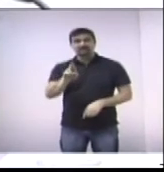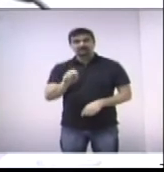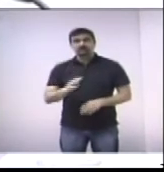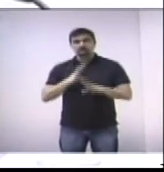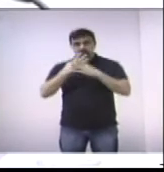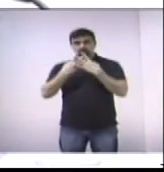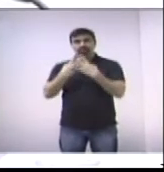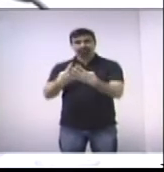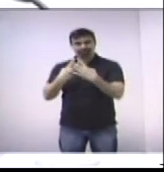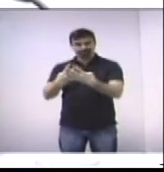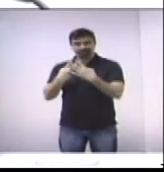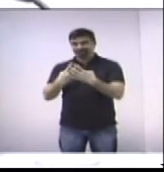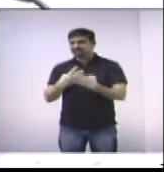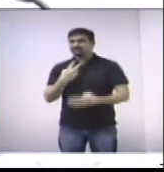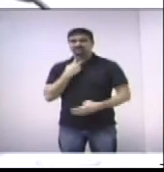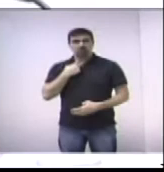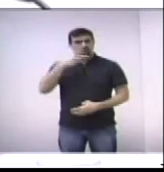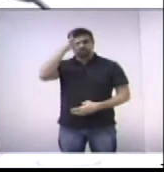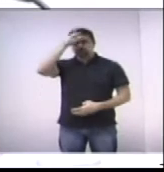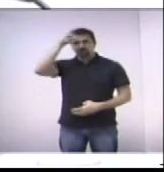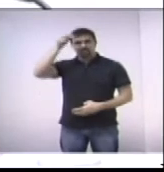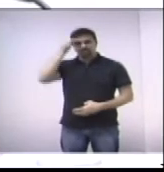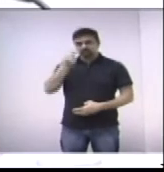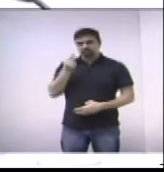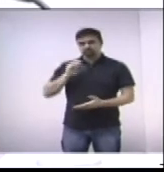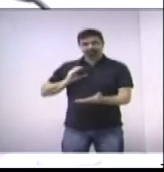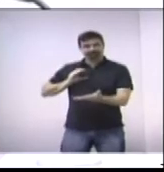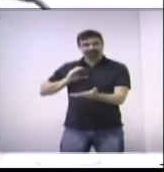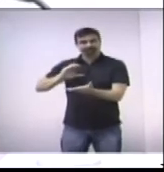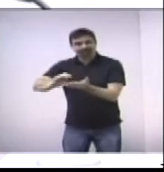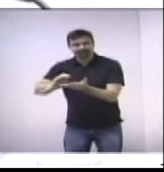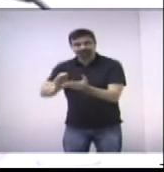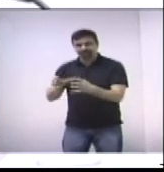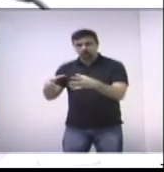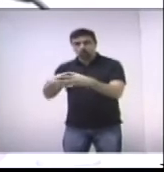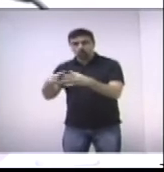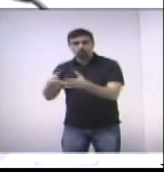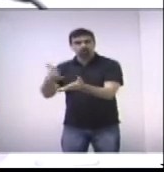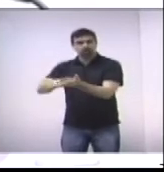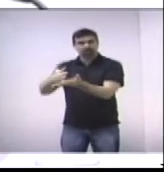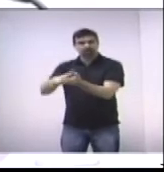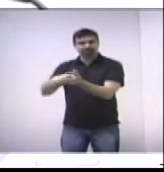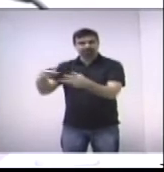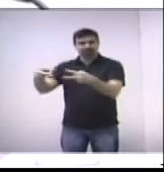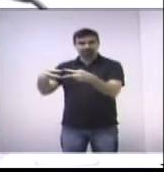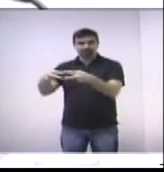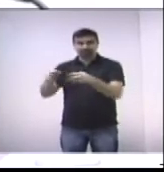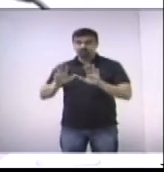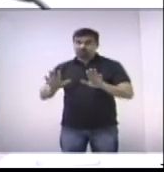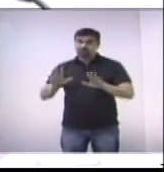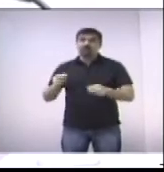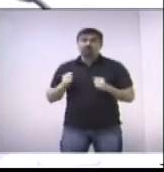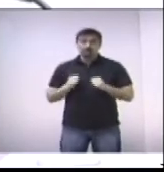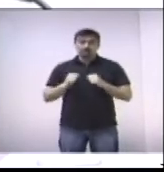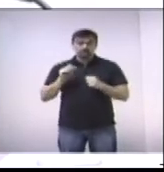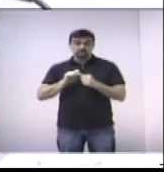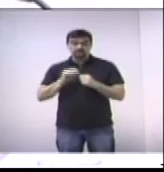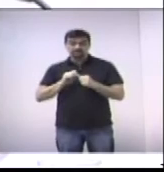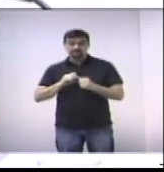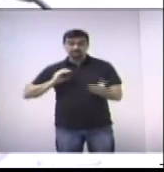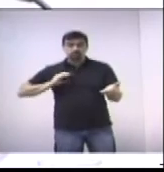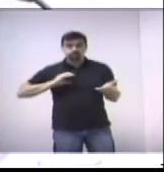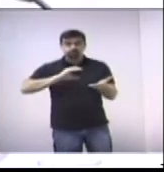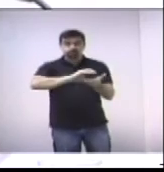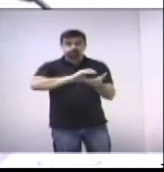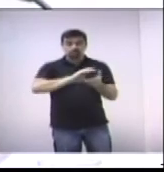administração estava impedida de repassar qualquer espécie de valor à maioria das escolas de samba da cidade. Porém, não estava impedido de aplicar valores